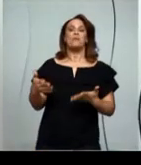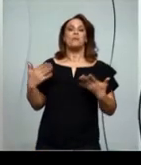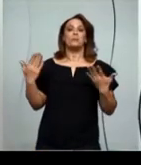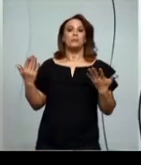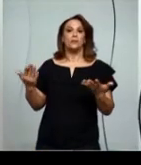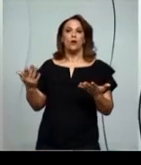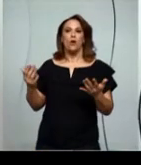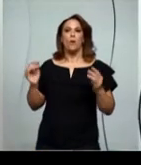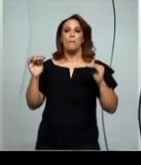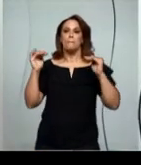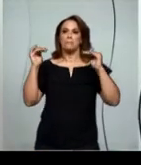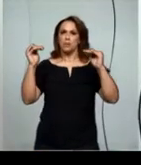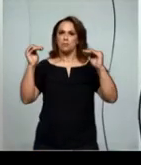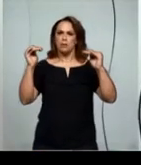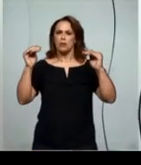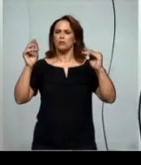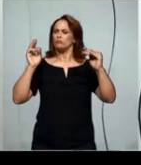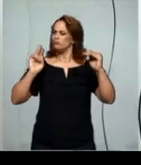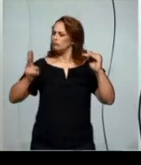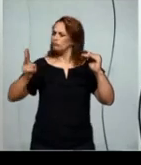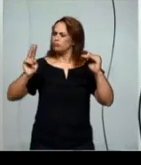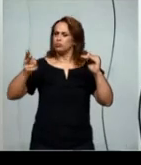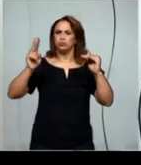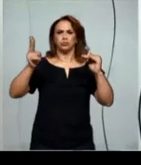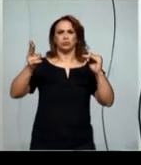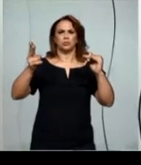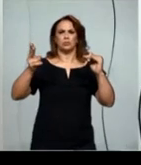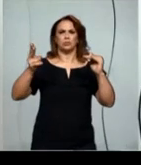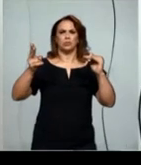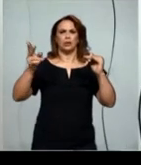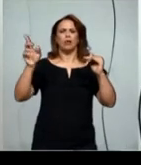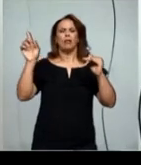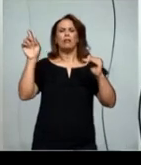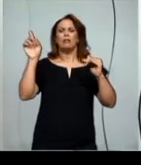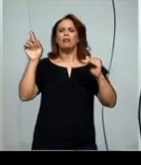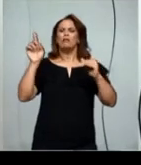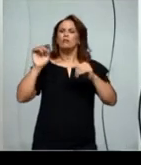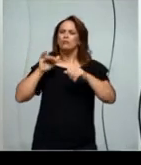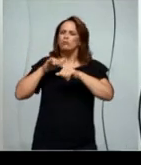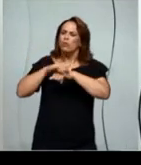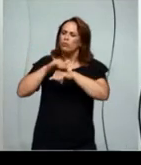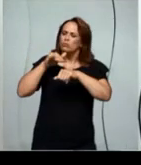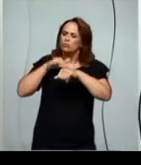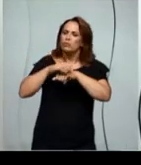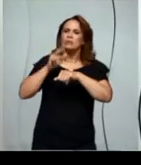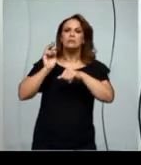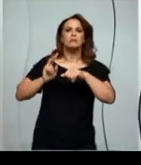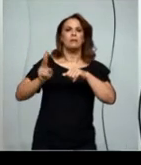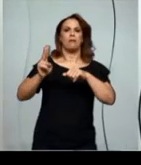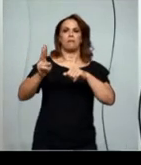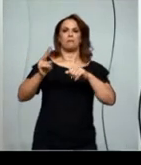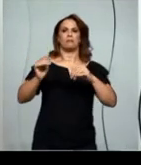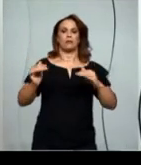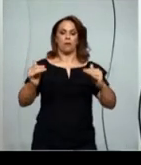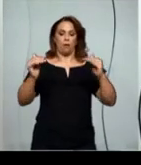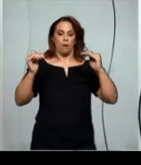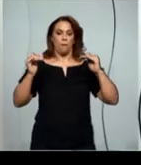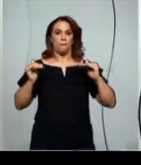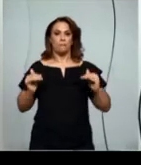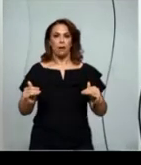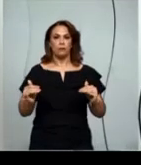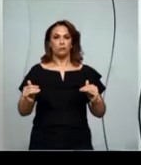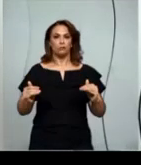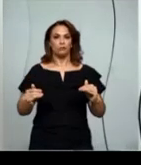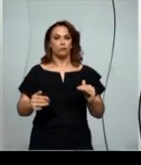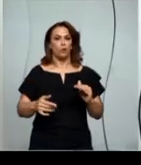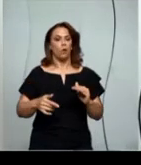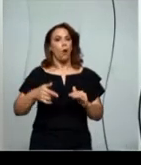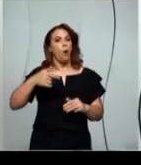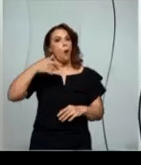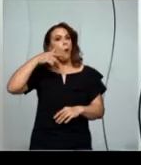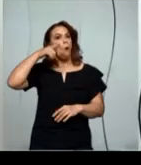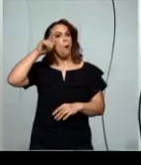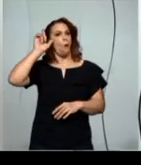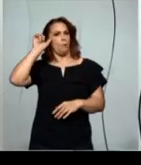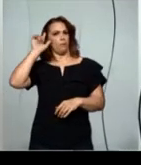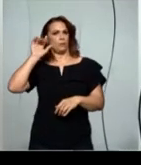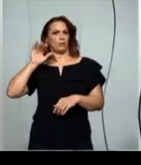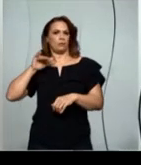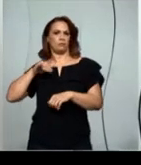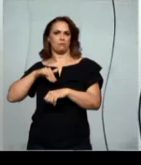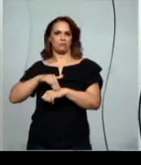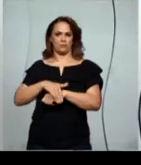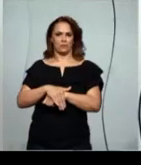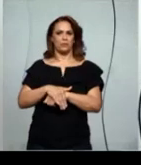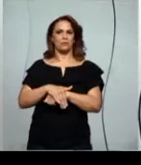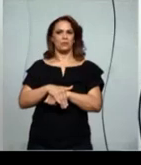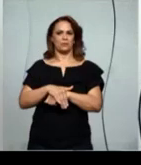é yesterday evening. Então, foi ontem à noite. Então, nós temos duas coisas aqui, o ED